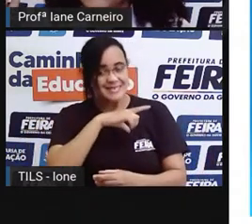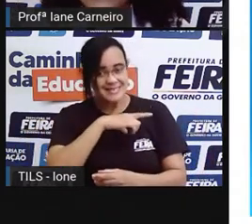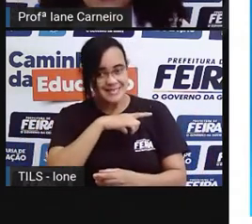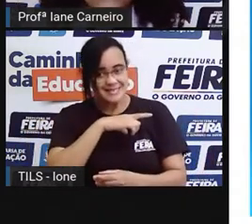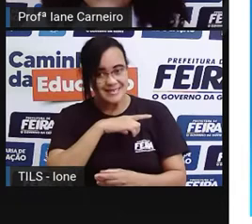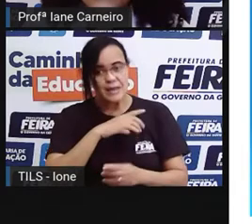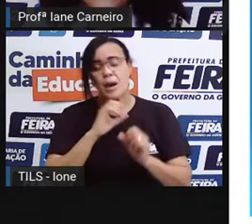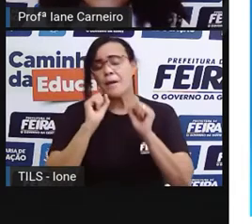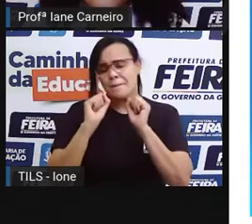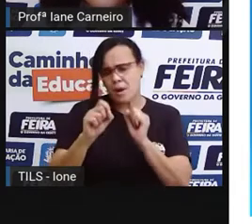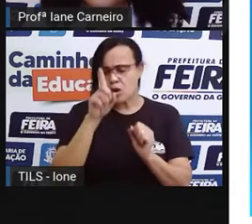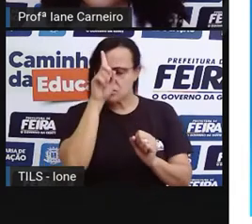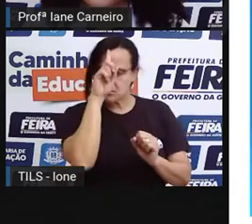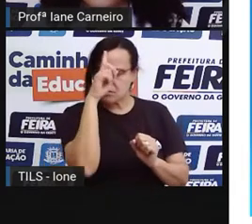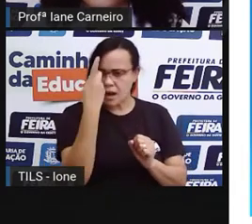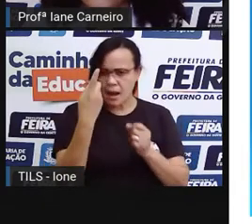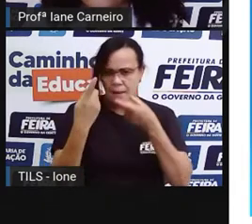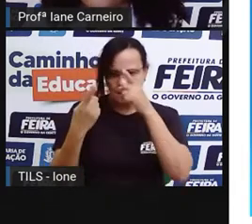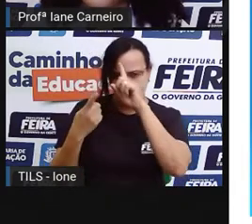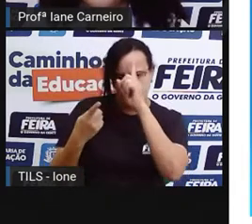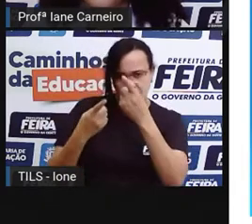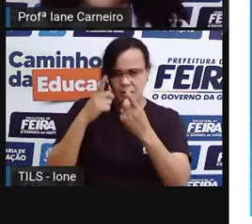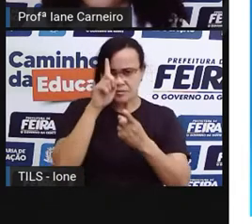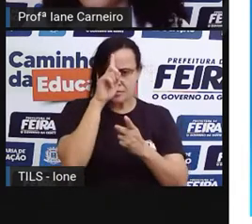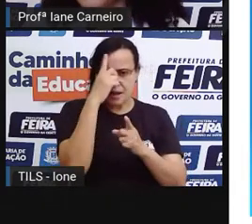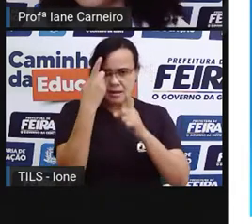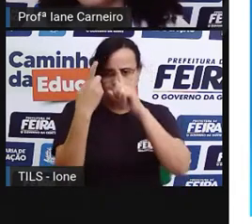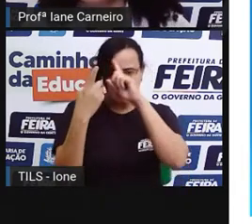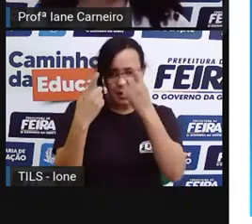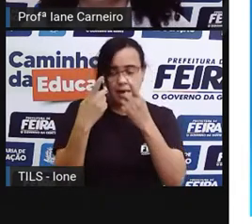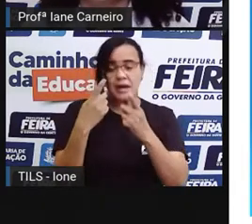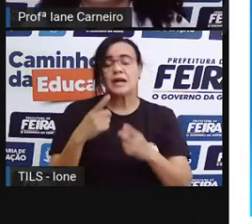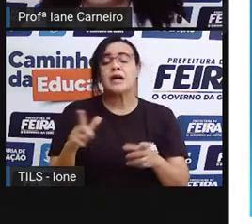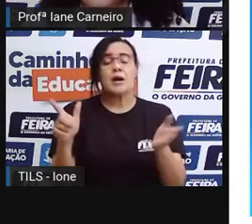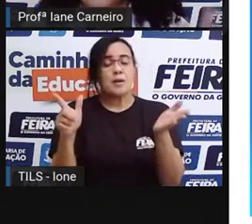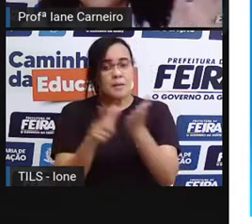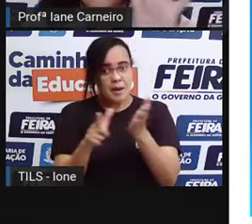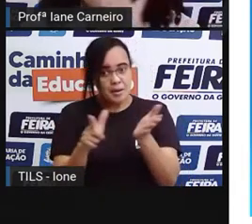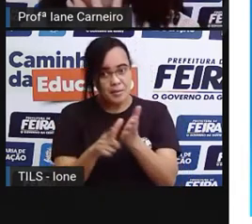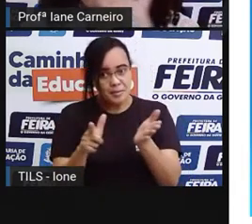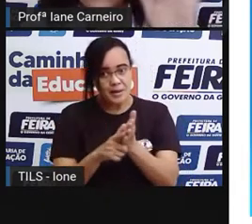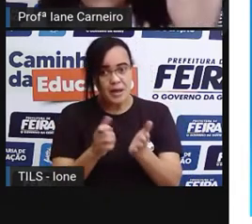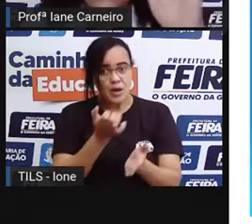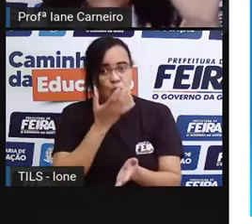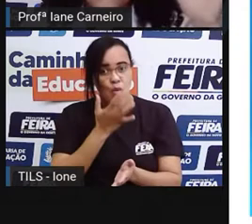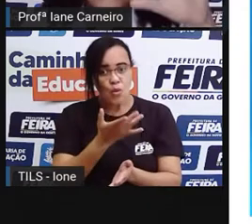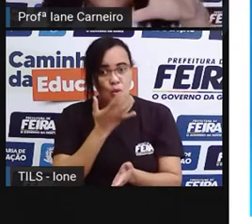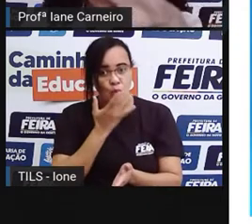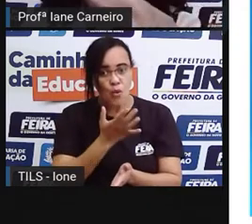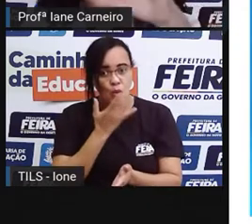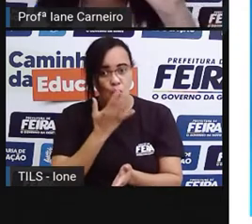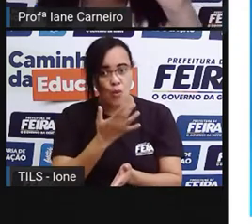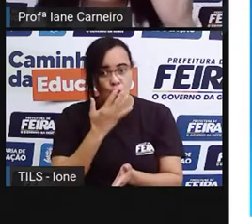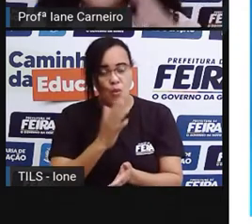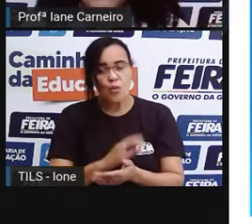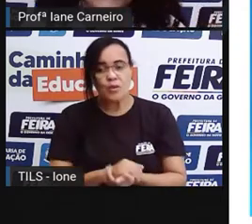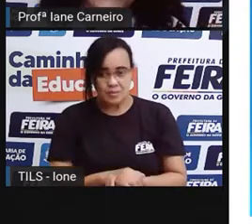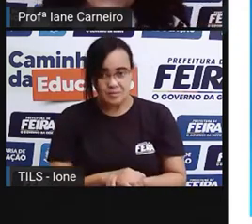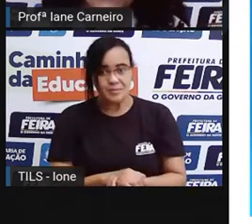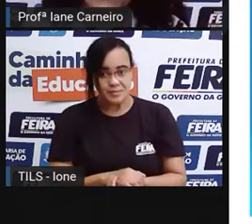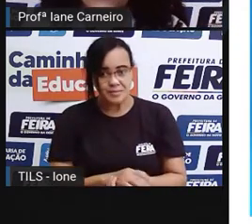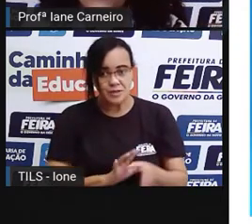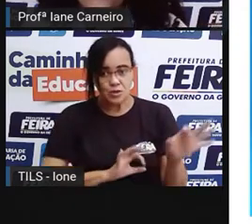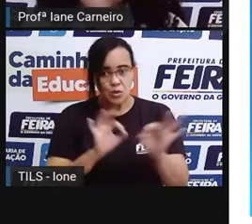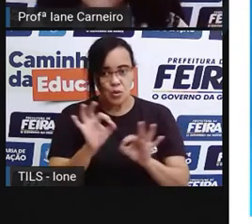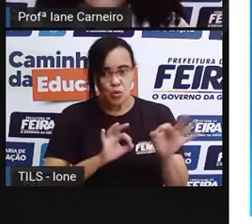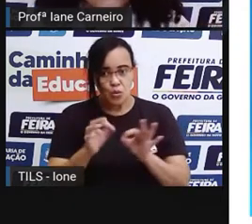usar a criatividade de vocês. Aqui, vocês podem botar um papel celofane. Né, colocar alguma coisa para dizer que é a lente mesmo